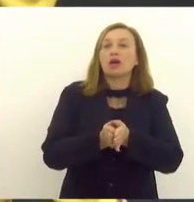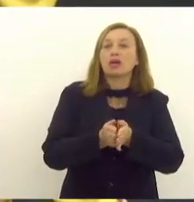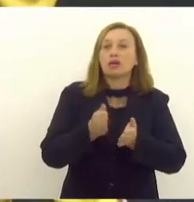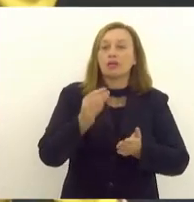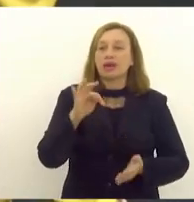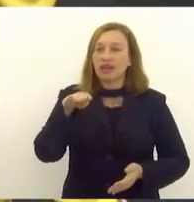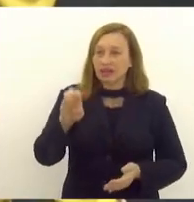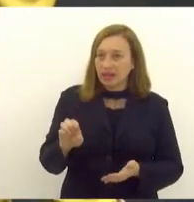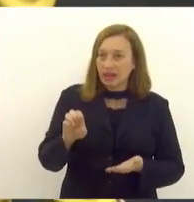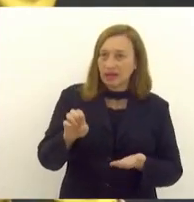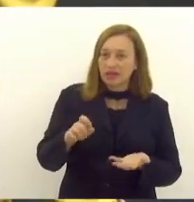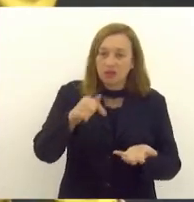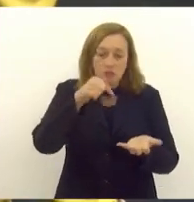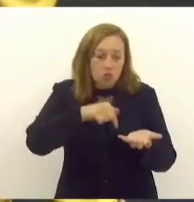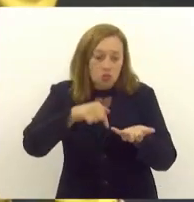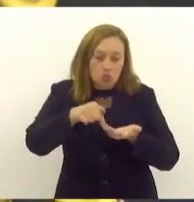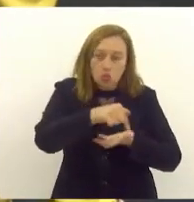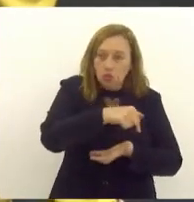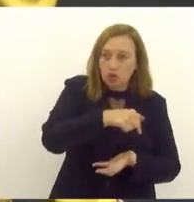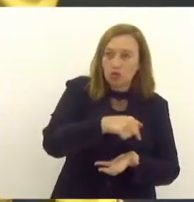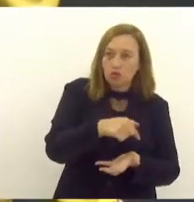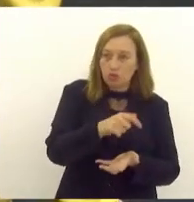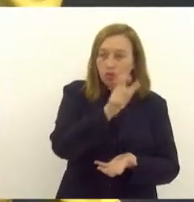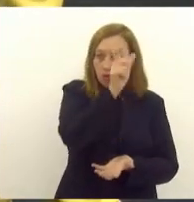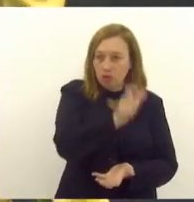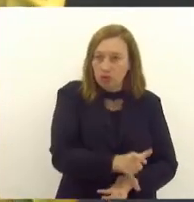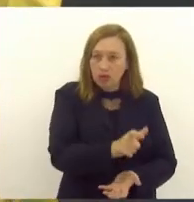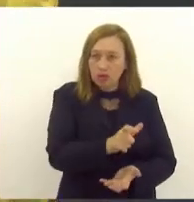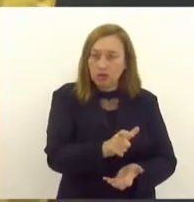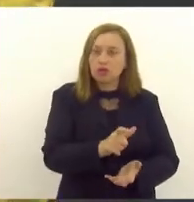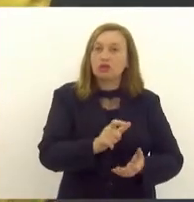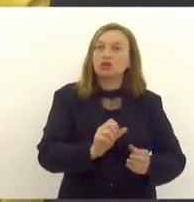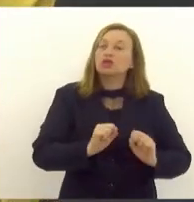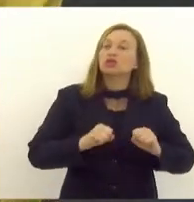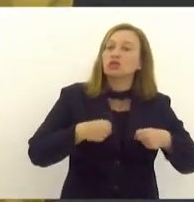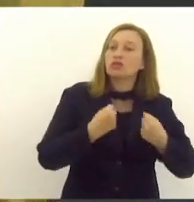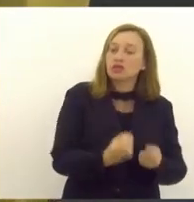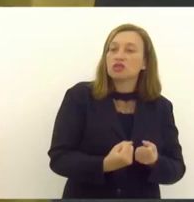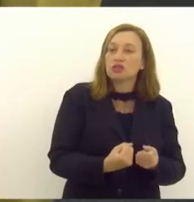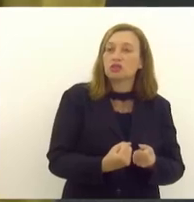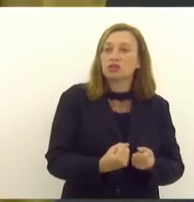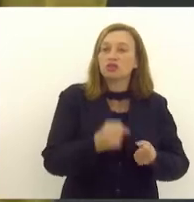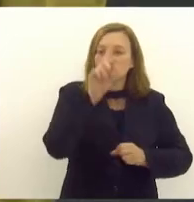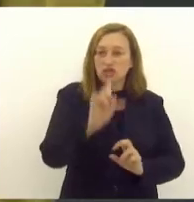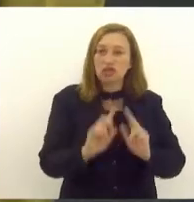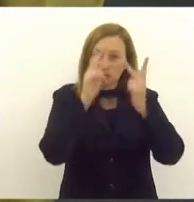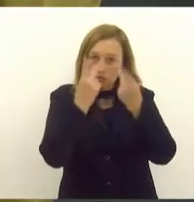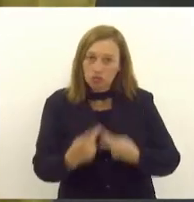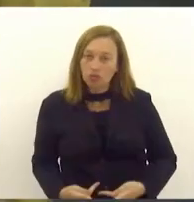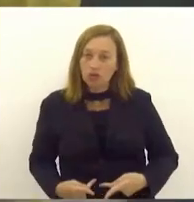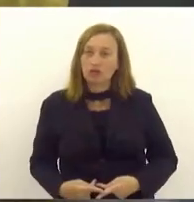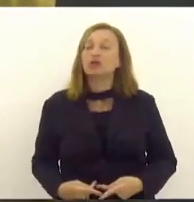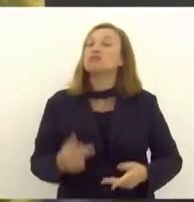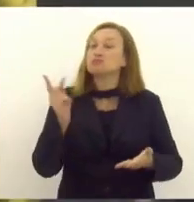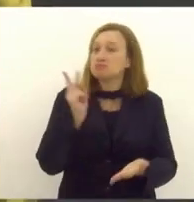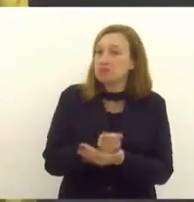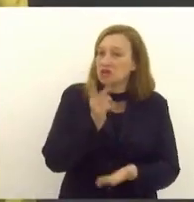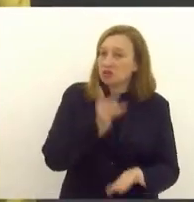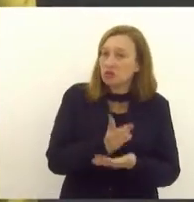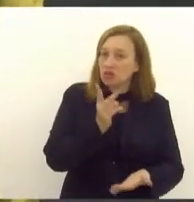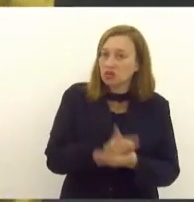titulação da Terra era assistida pelo programa de defensores e Defensores de direitos humanos e ainda assim